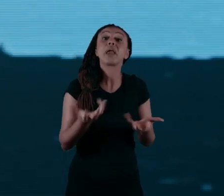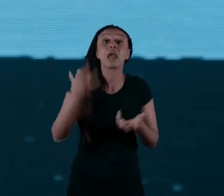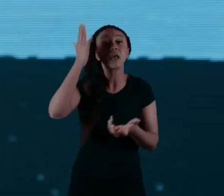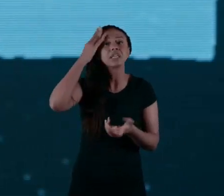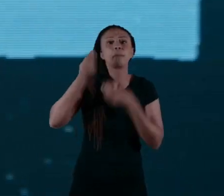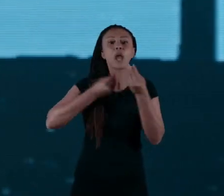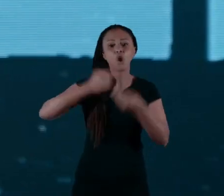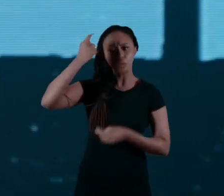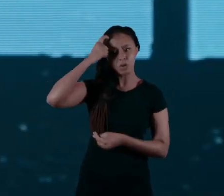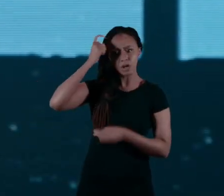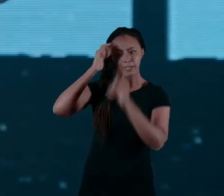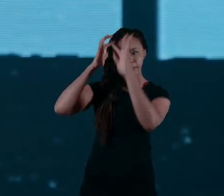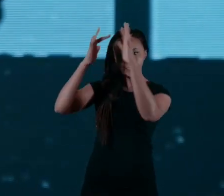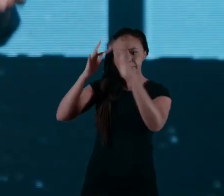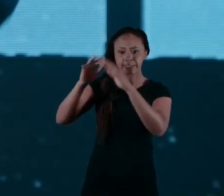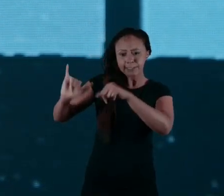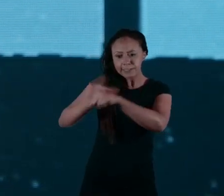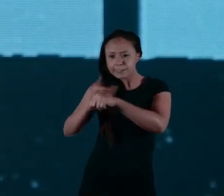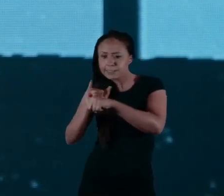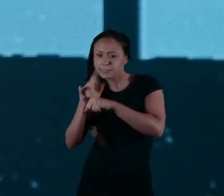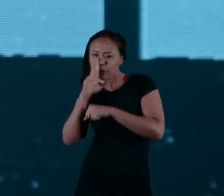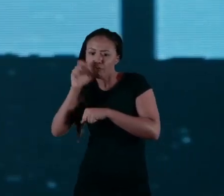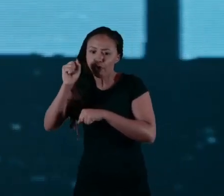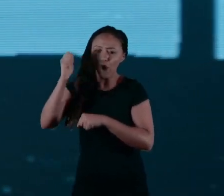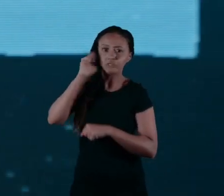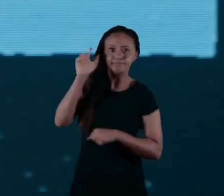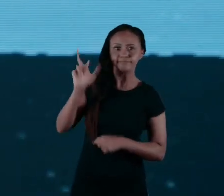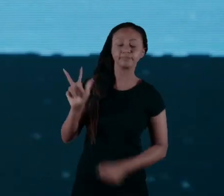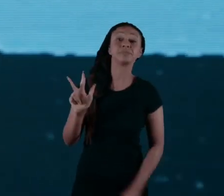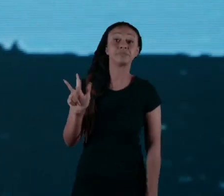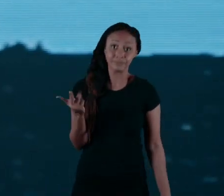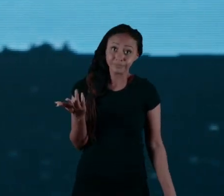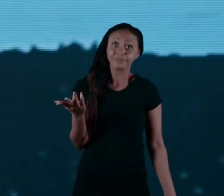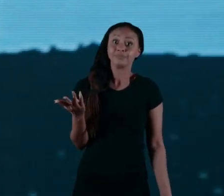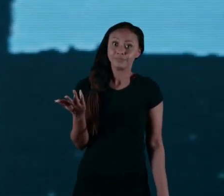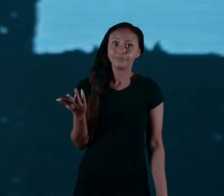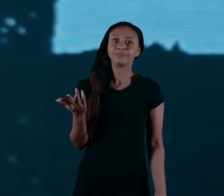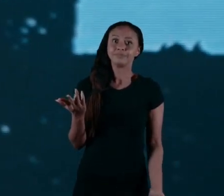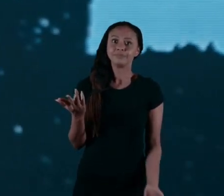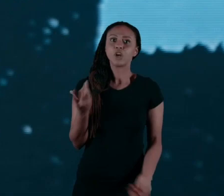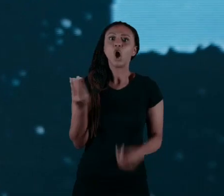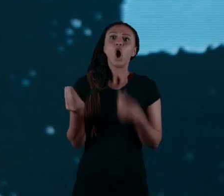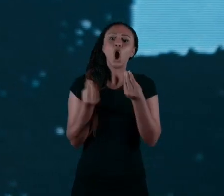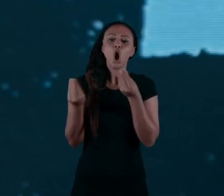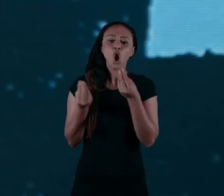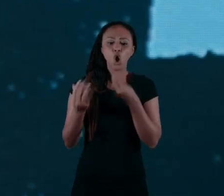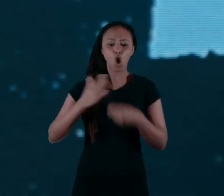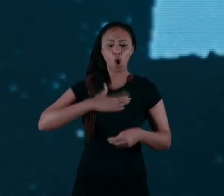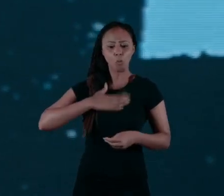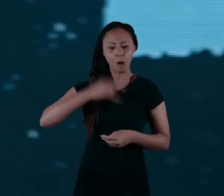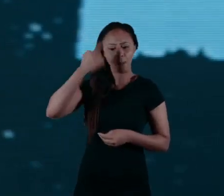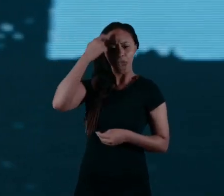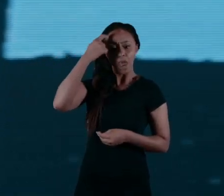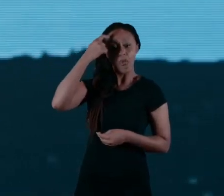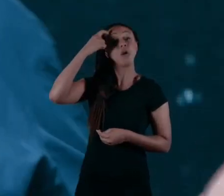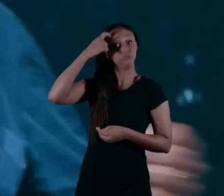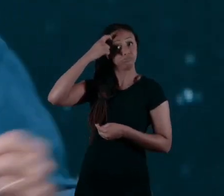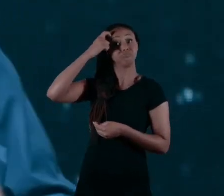uma mente poderosa. Todo mundo quer saber como é que pode mudar o mindset,